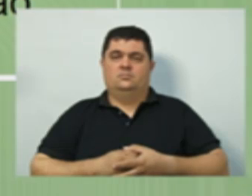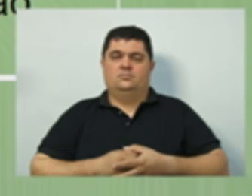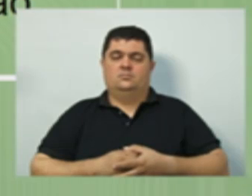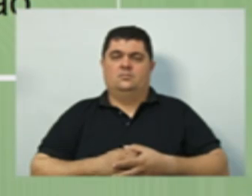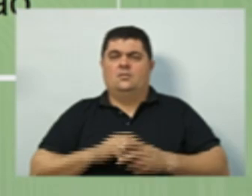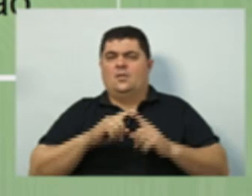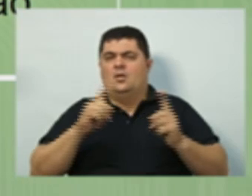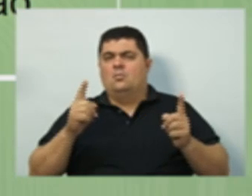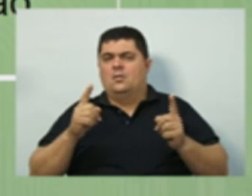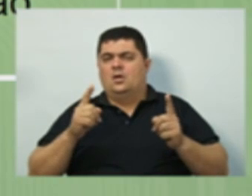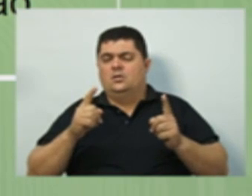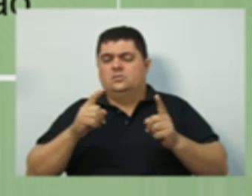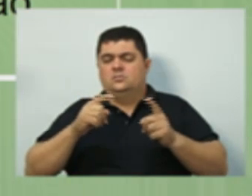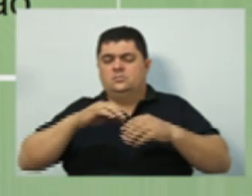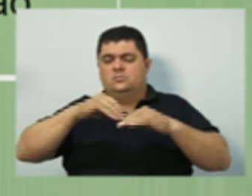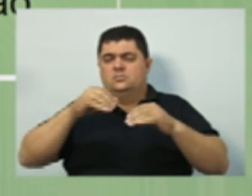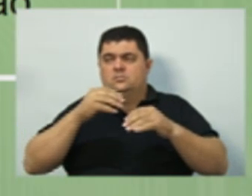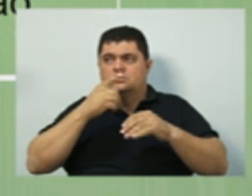Mas plantar